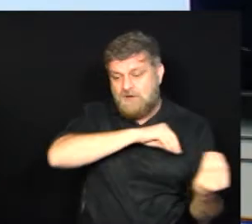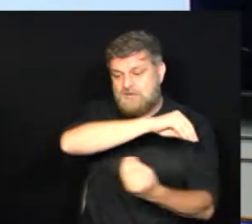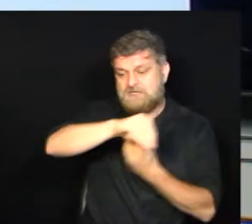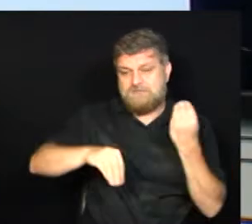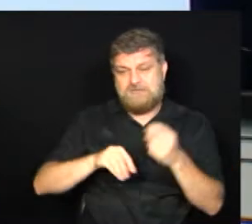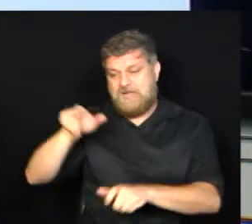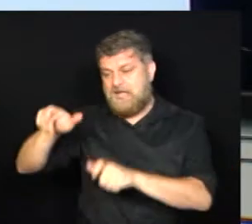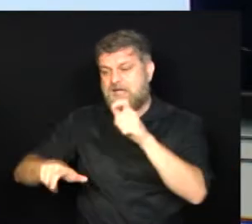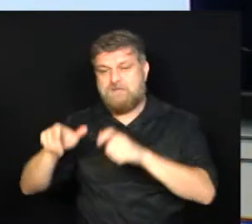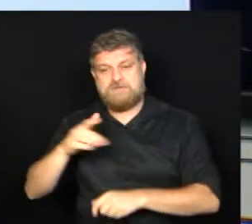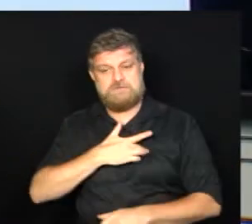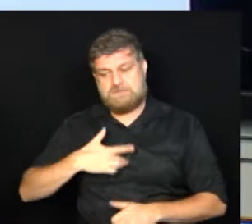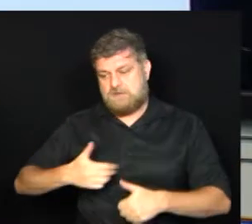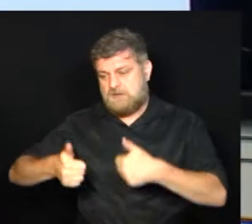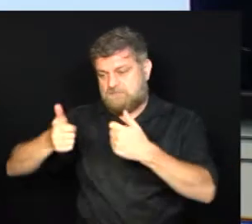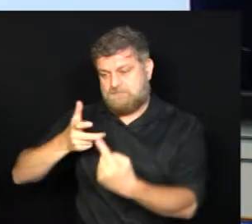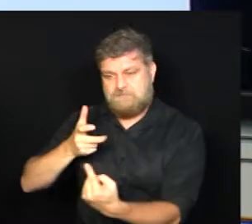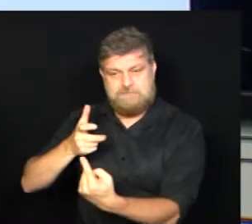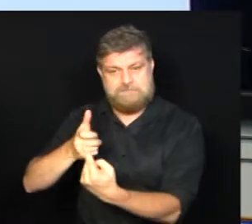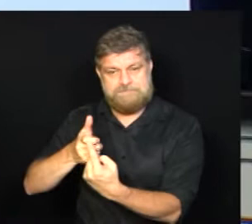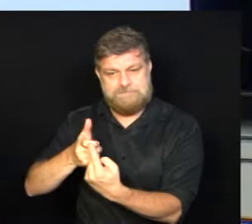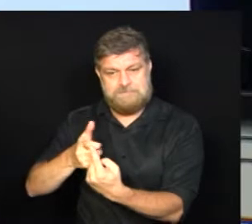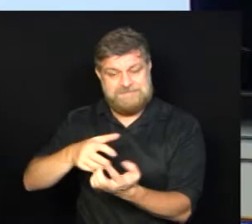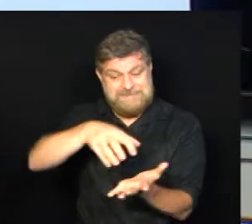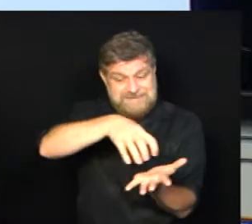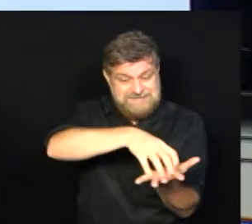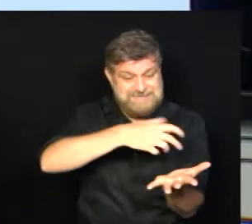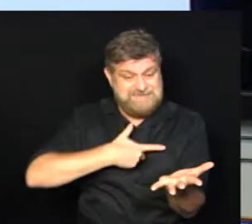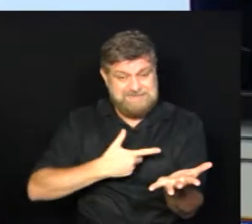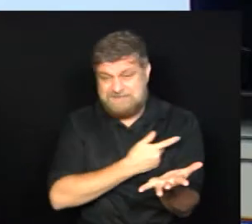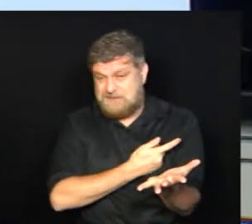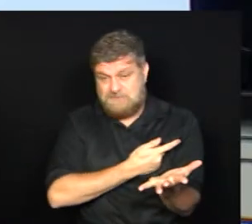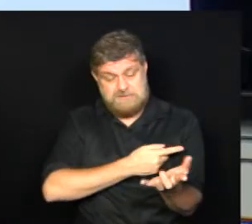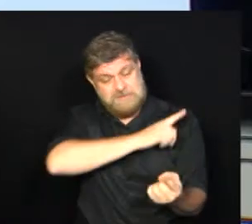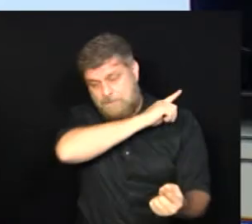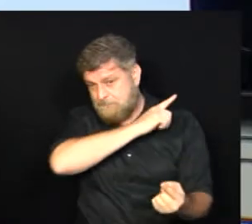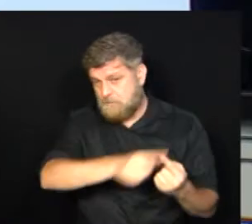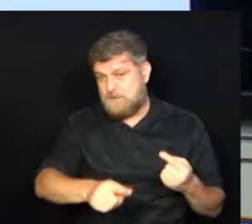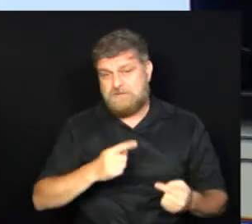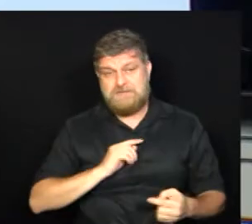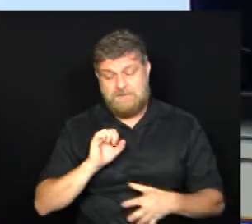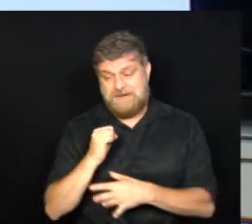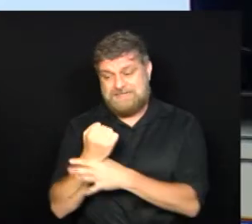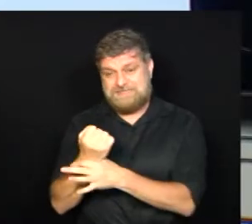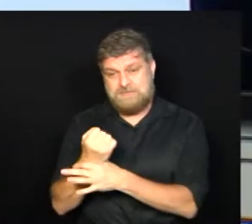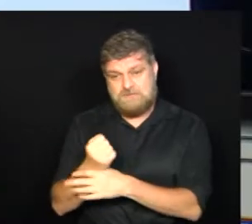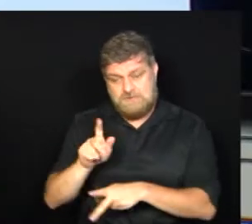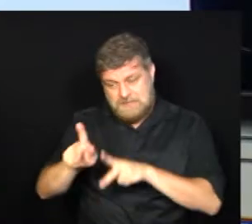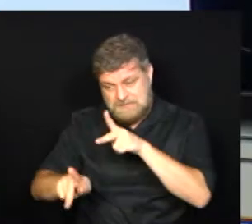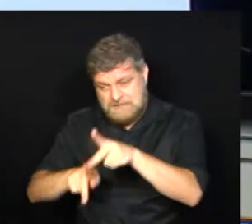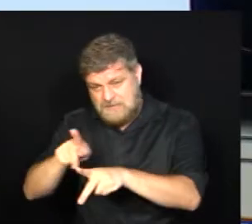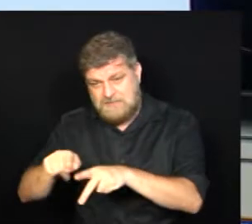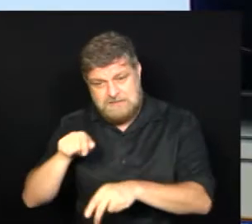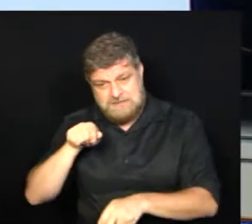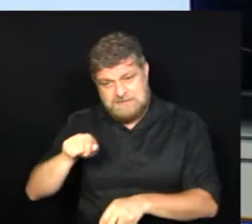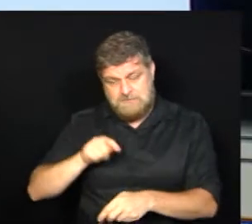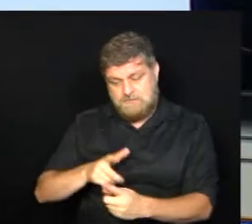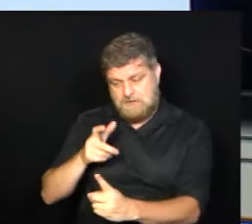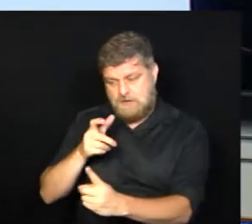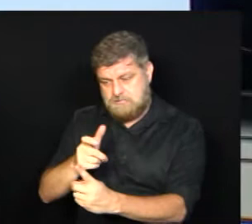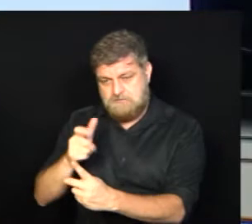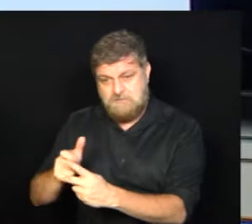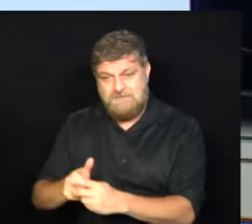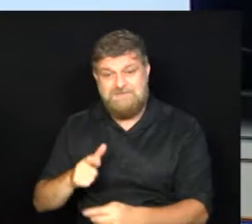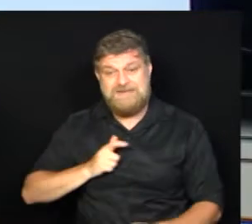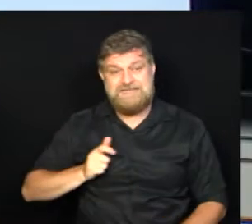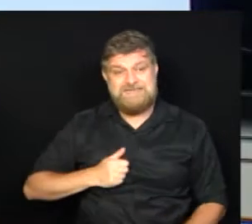com a população saudável que vai ser vacinada. Pela segurança dessas pessoas, a gente vai fazer em grandes centros